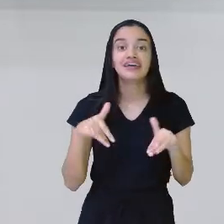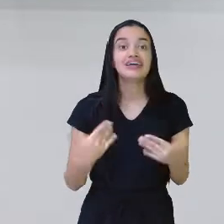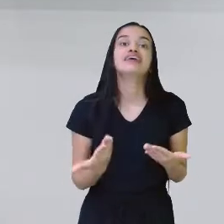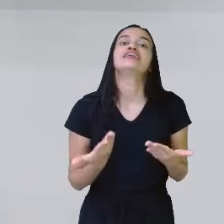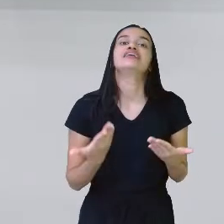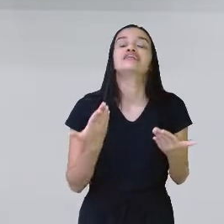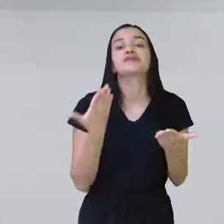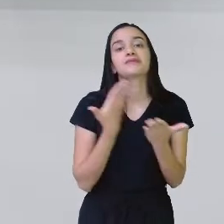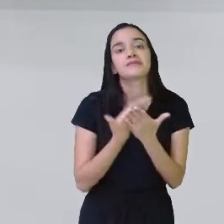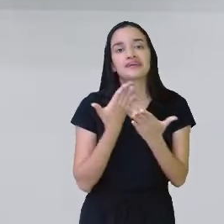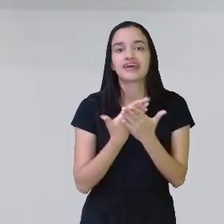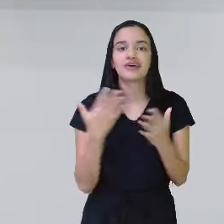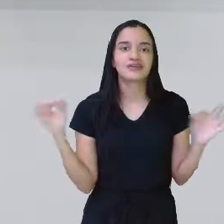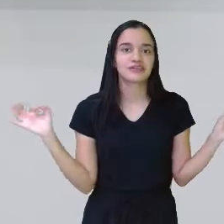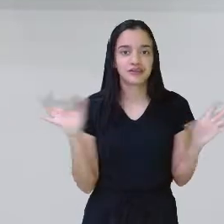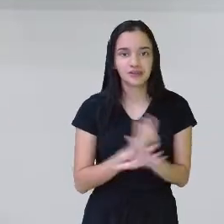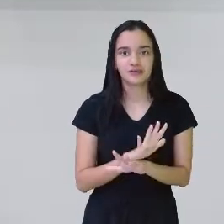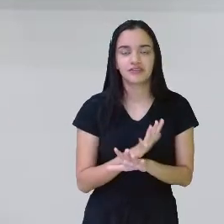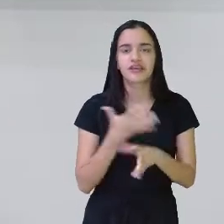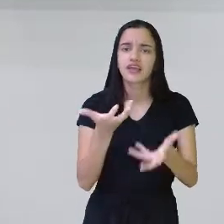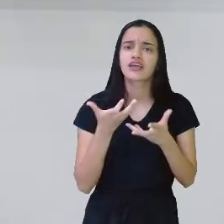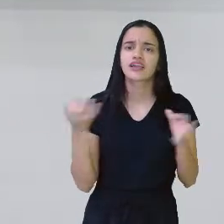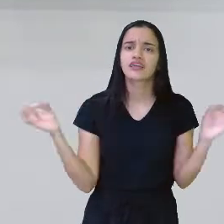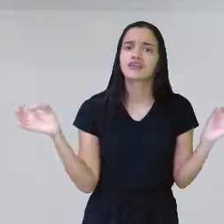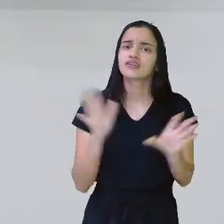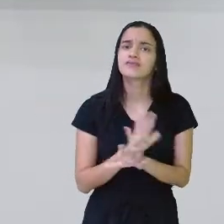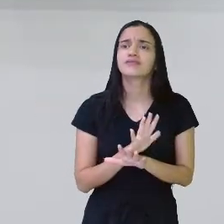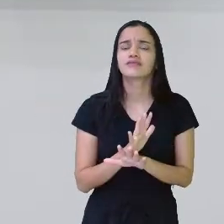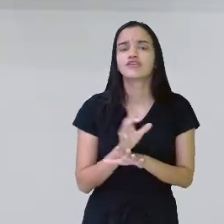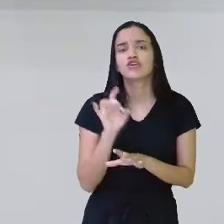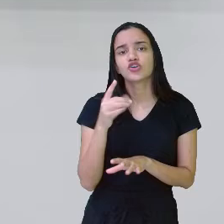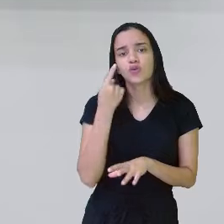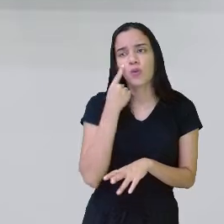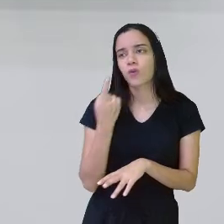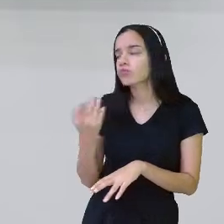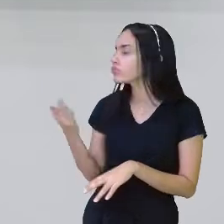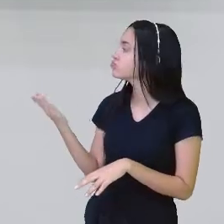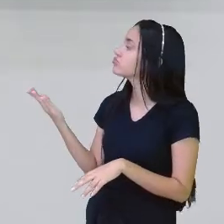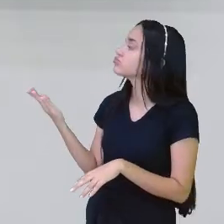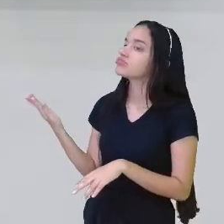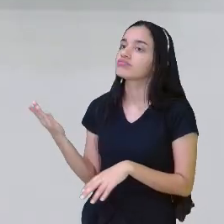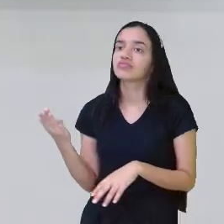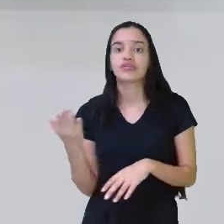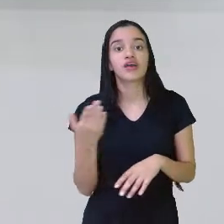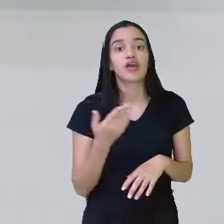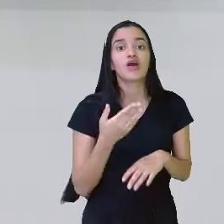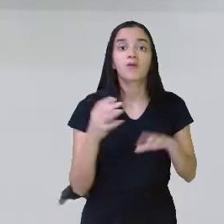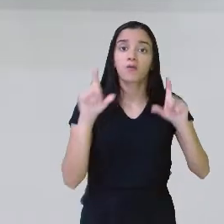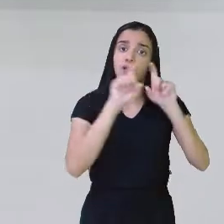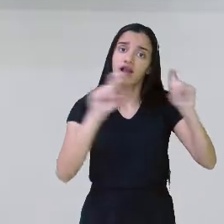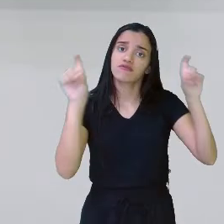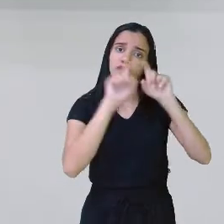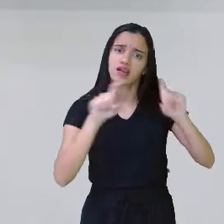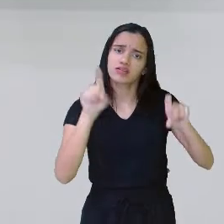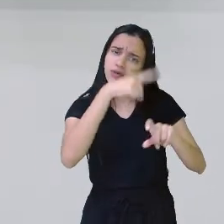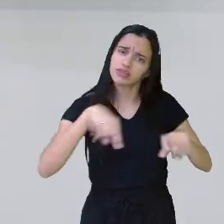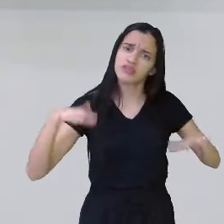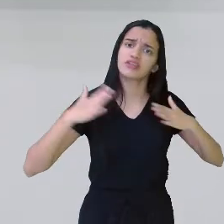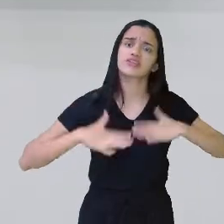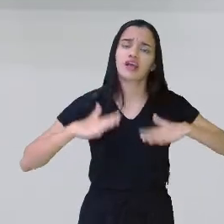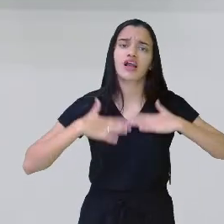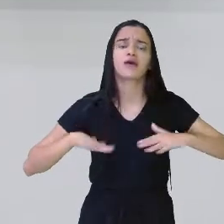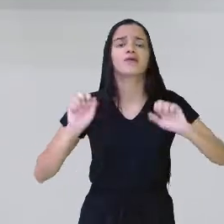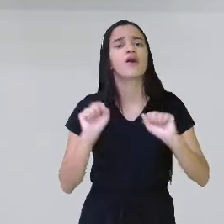E a aula chegou ao fim, gente. Queria terminar essa aula só com essa citação de Paulo Freire, para que vocês se acalmem,